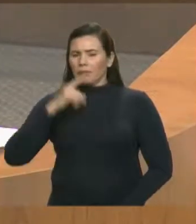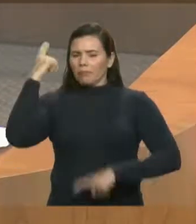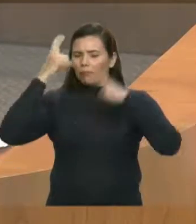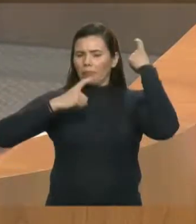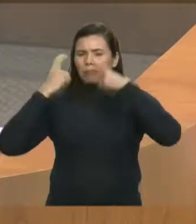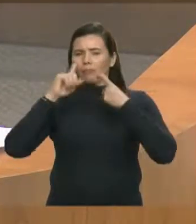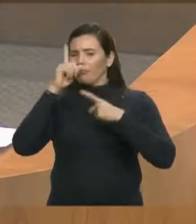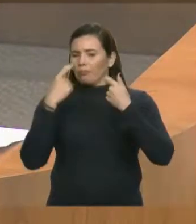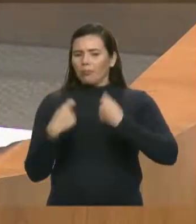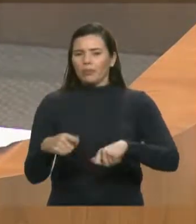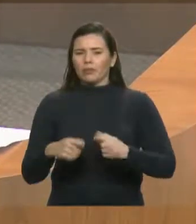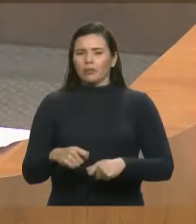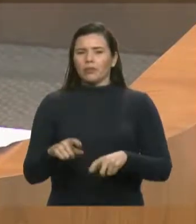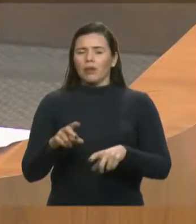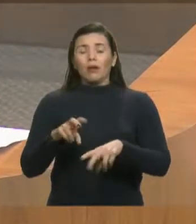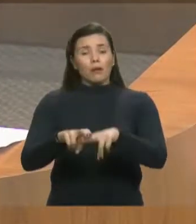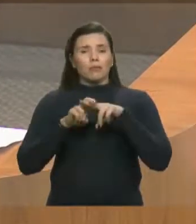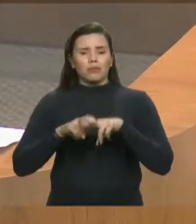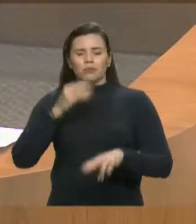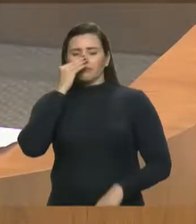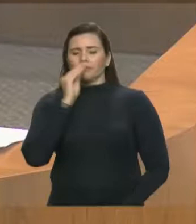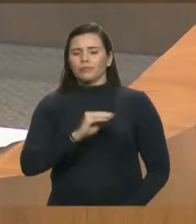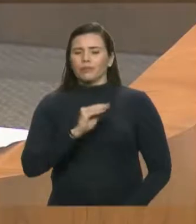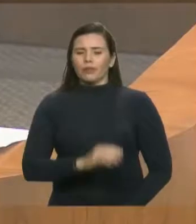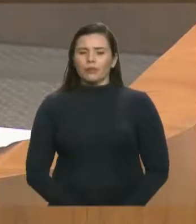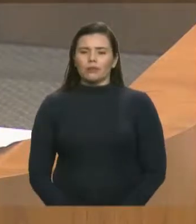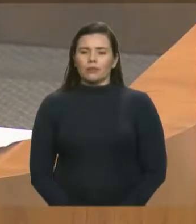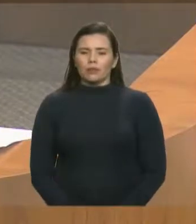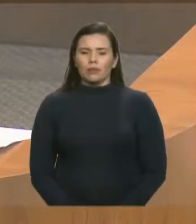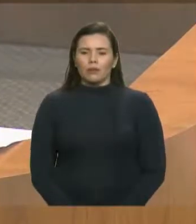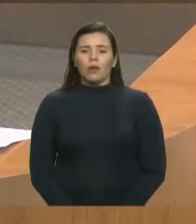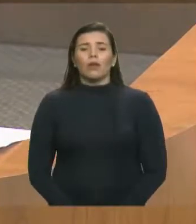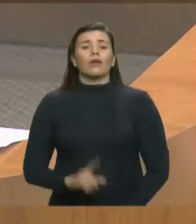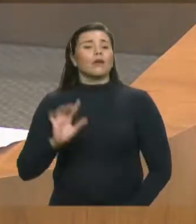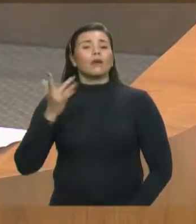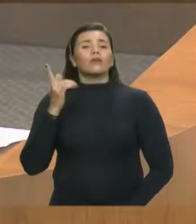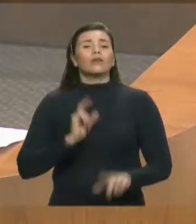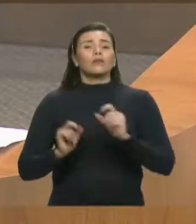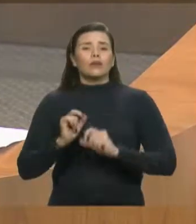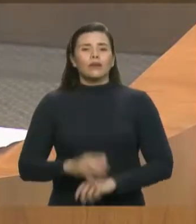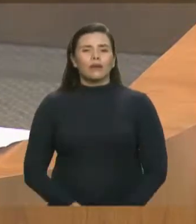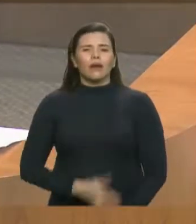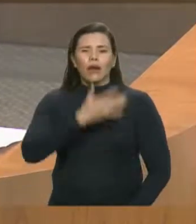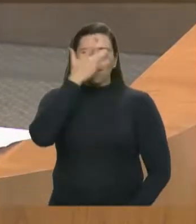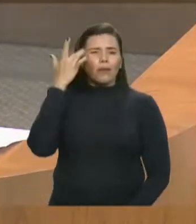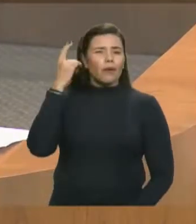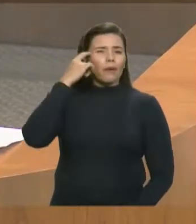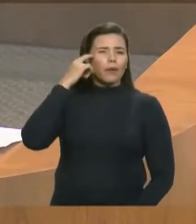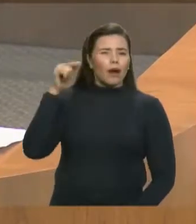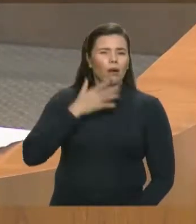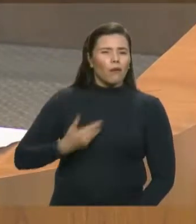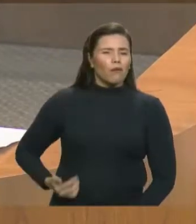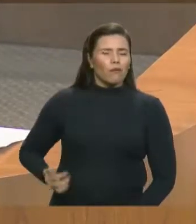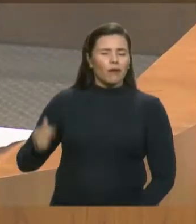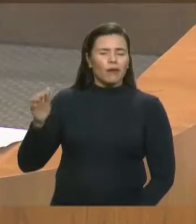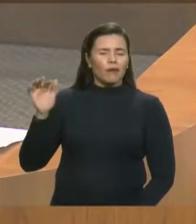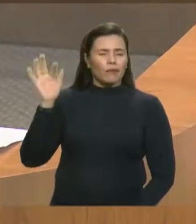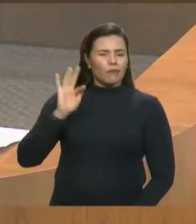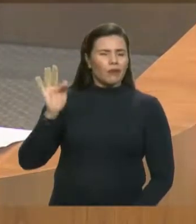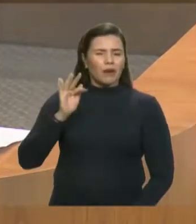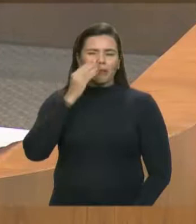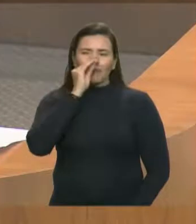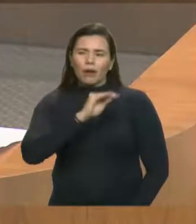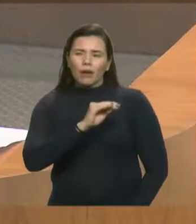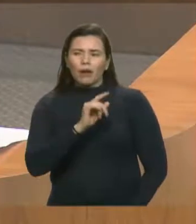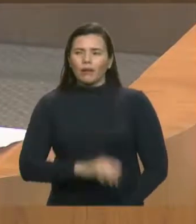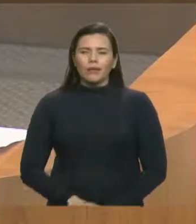Então ignora e faz com que as ameaças e mortes a lideranças indígenas